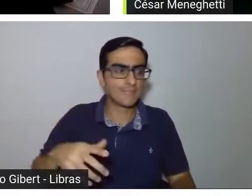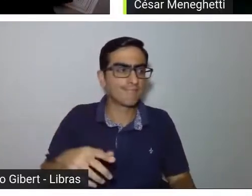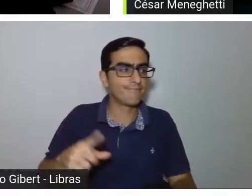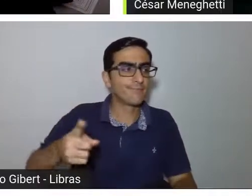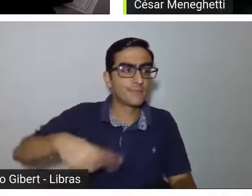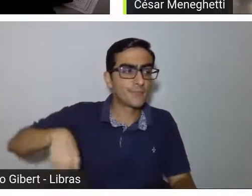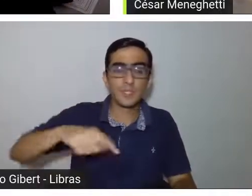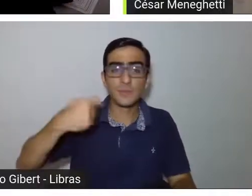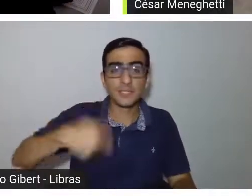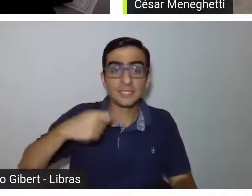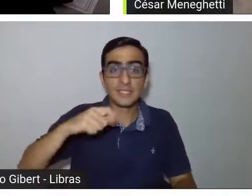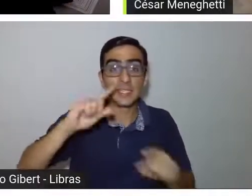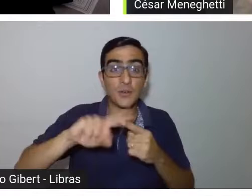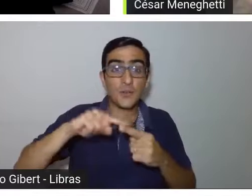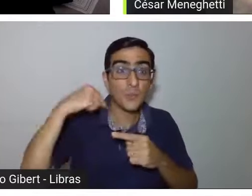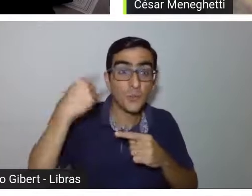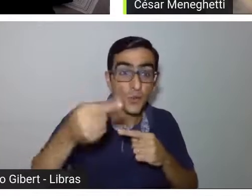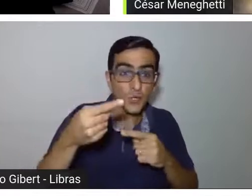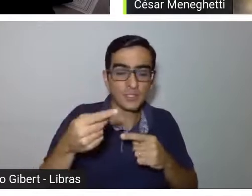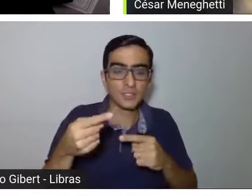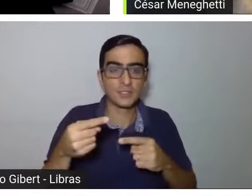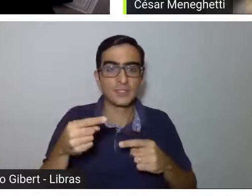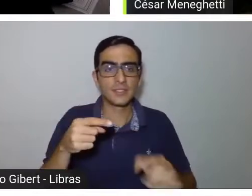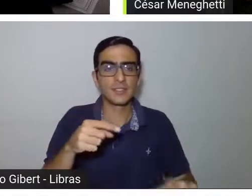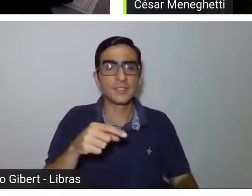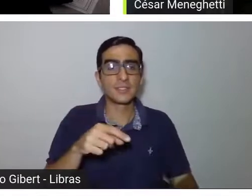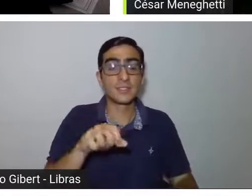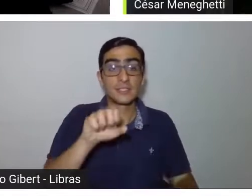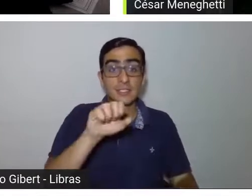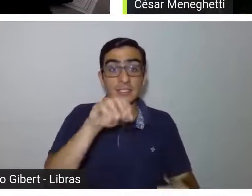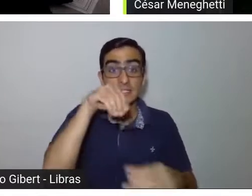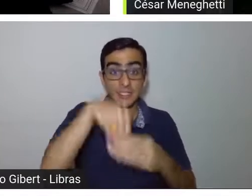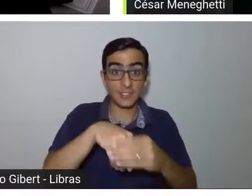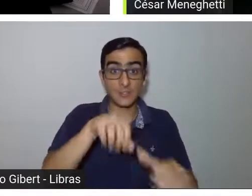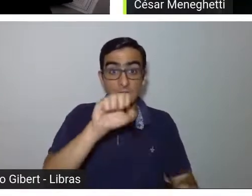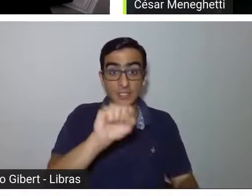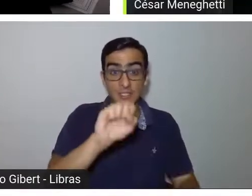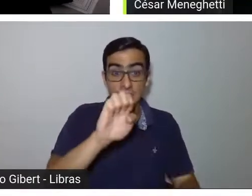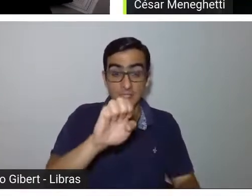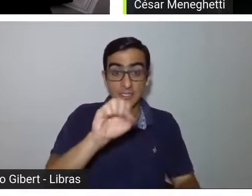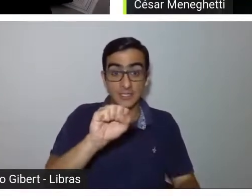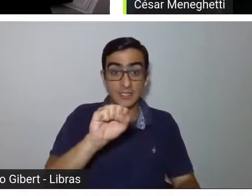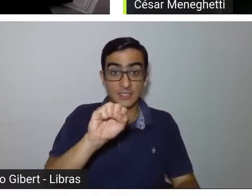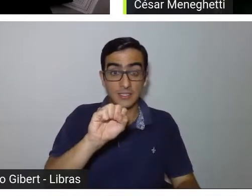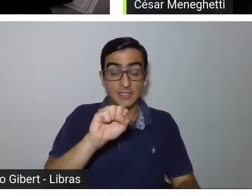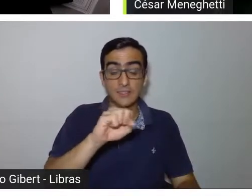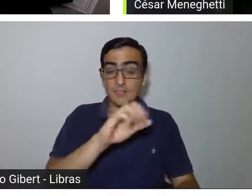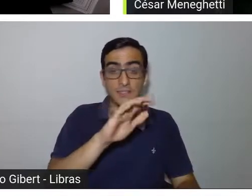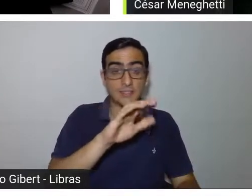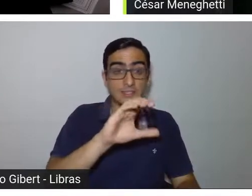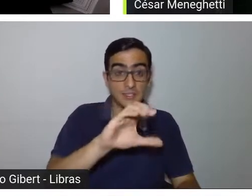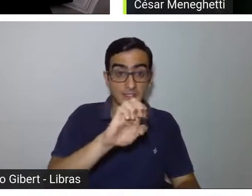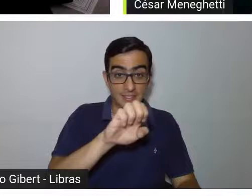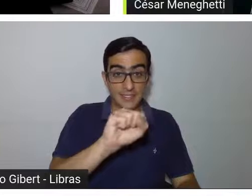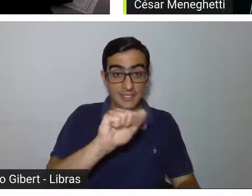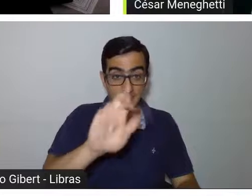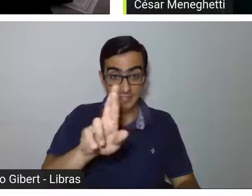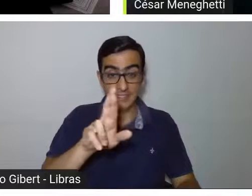ir passar para o próximo, mas no seu, o site do César, a gente vai compartilhar aqui seu site, o seu Vimeo,